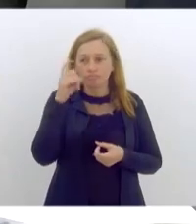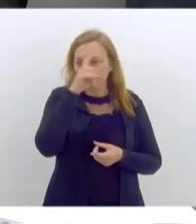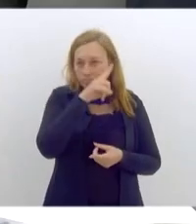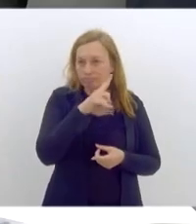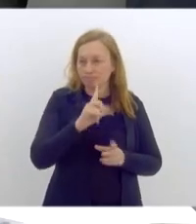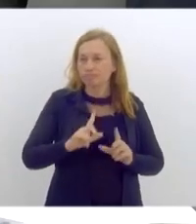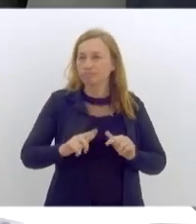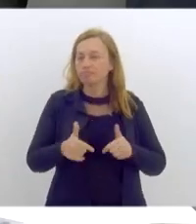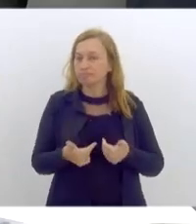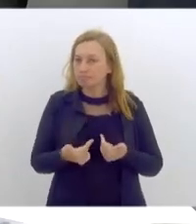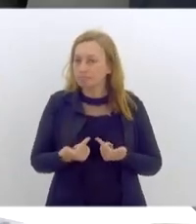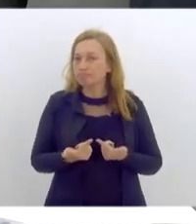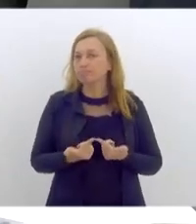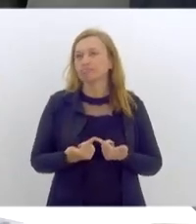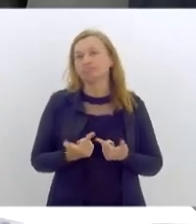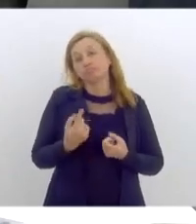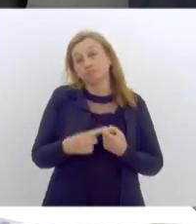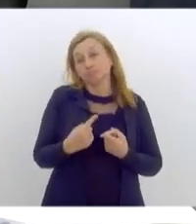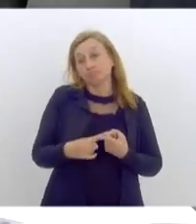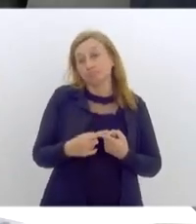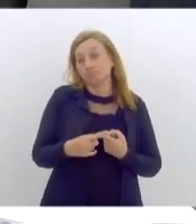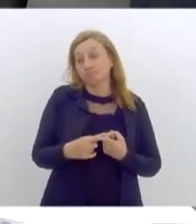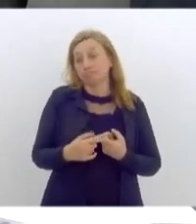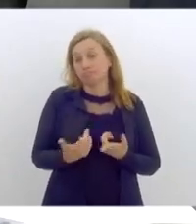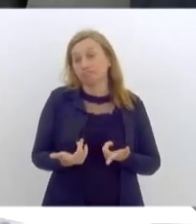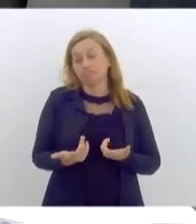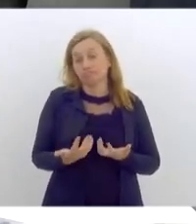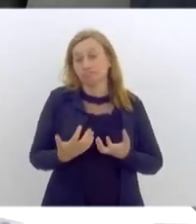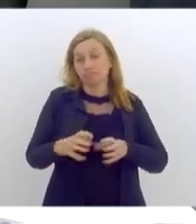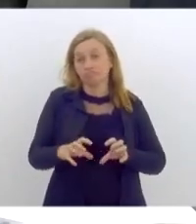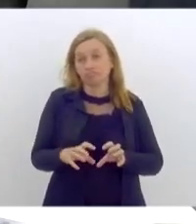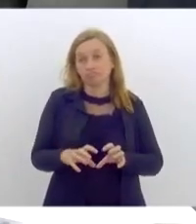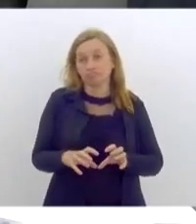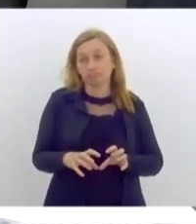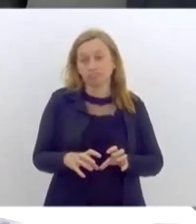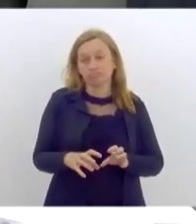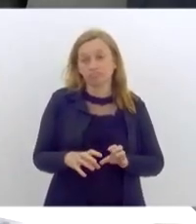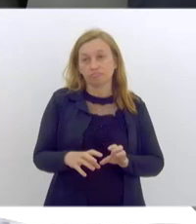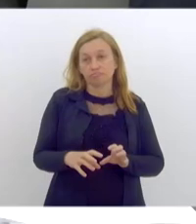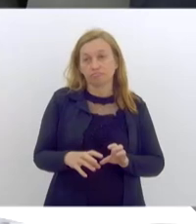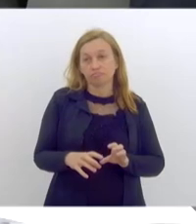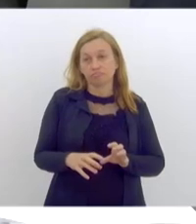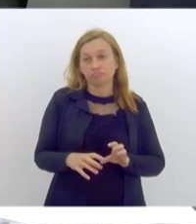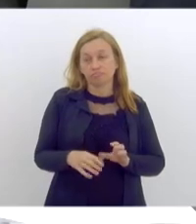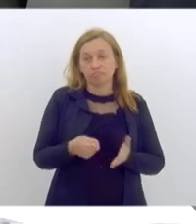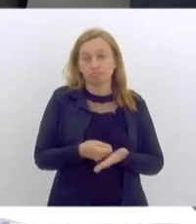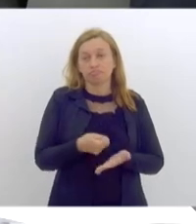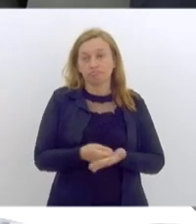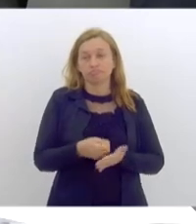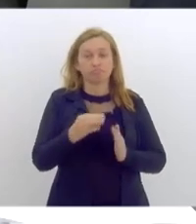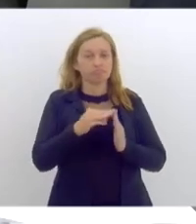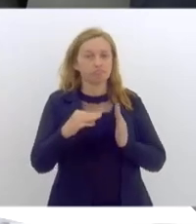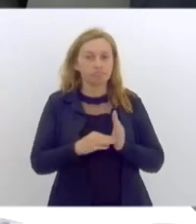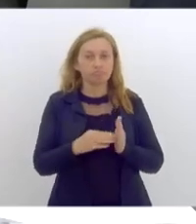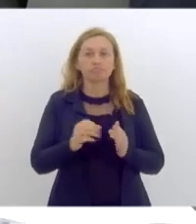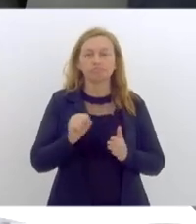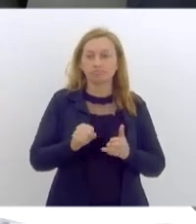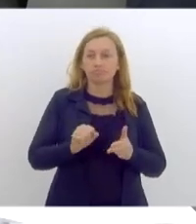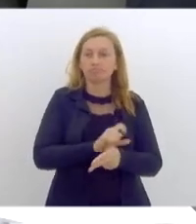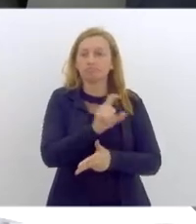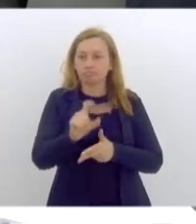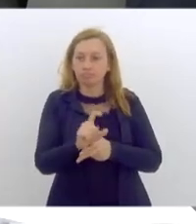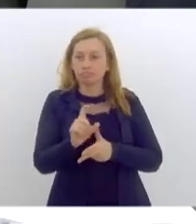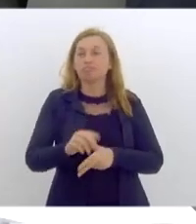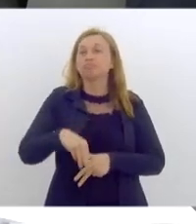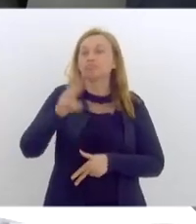de areia movediça ali porque a gente também não quer estabelecer não cabe ao Tribunal de Contas estabelecer as metas sabe eu poder executivo sabia